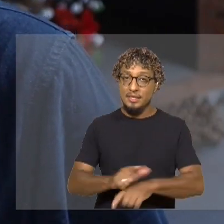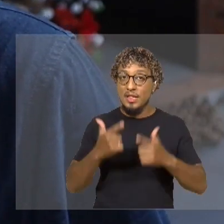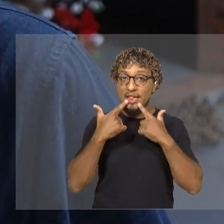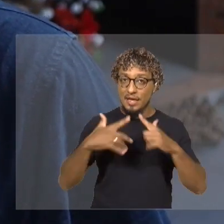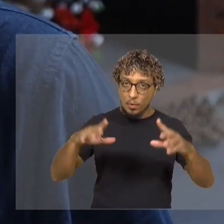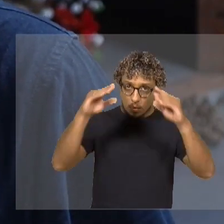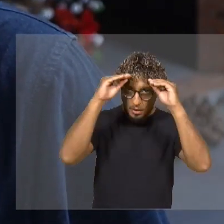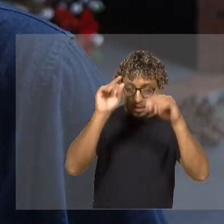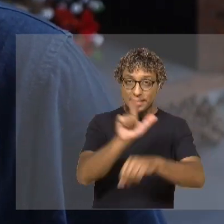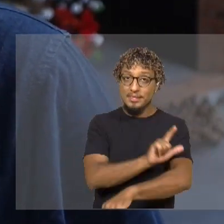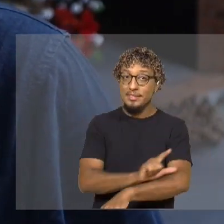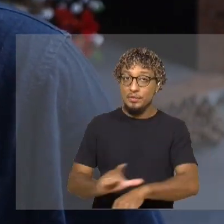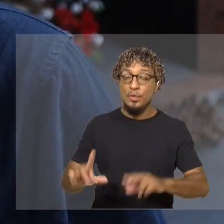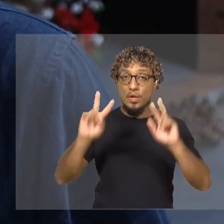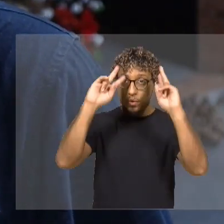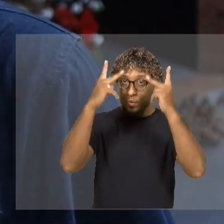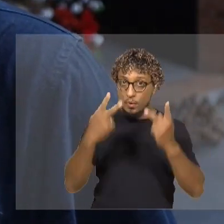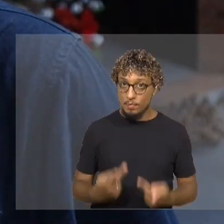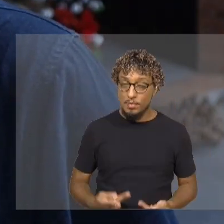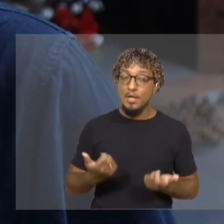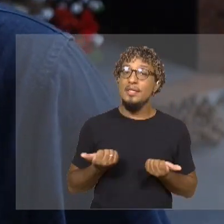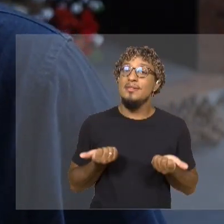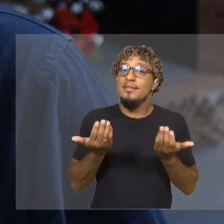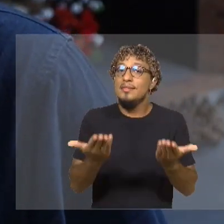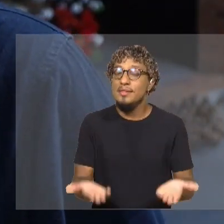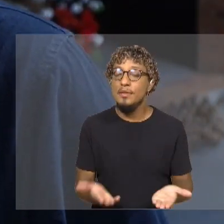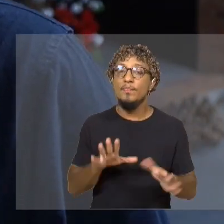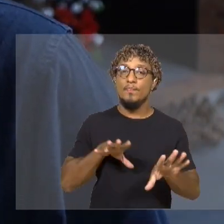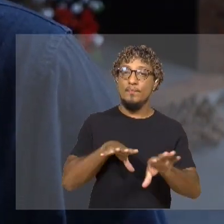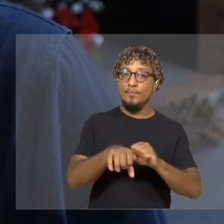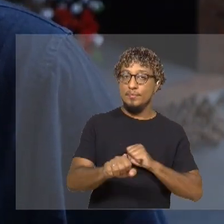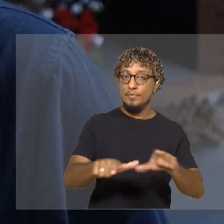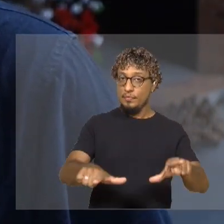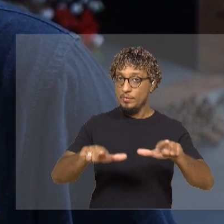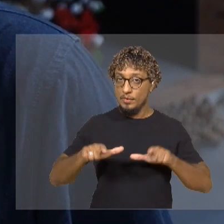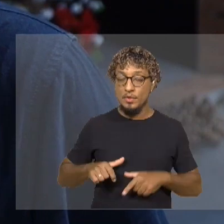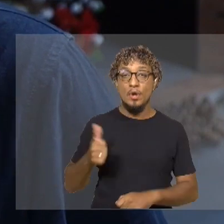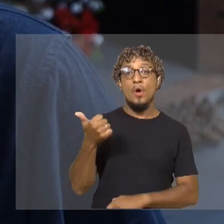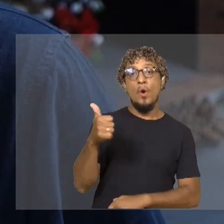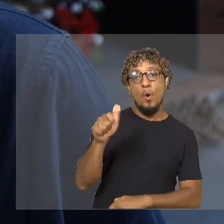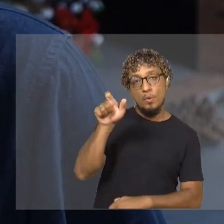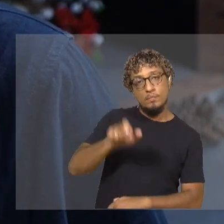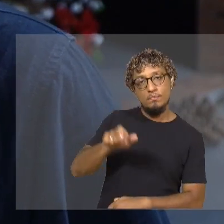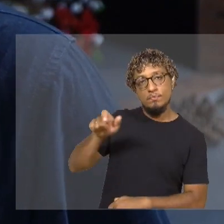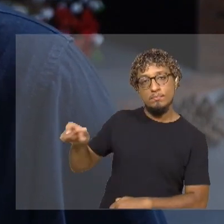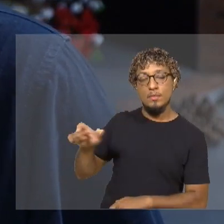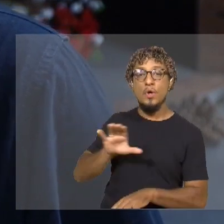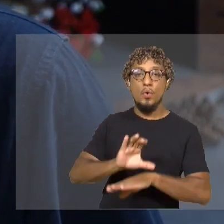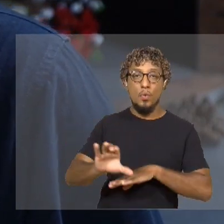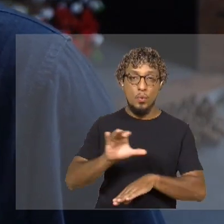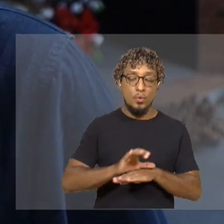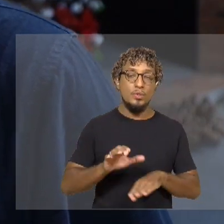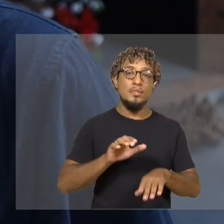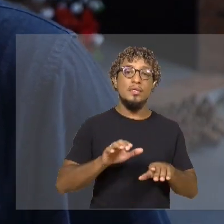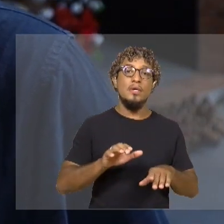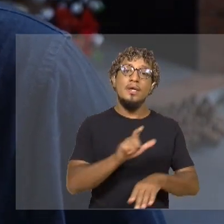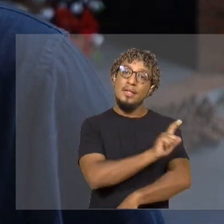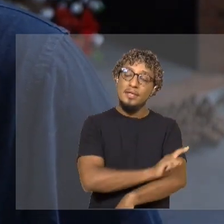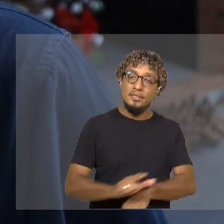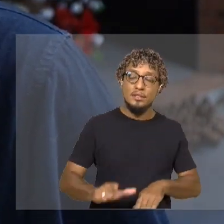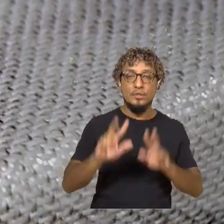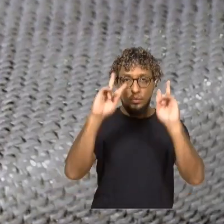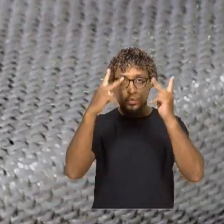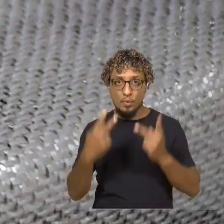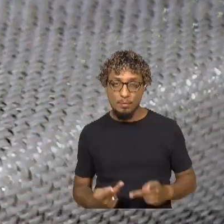e licenciatura humanas. Então nós estamos entregando hoje a diplomação de 11 cursistas da licenciatura humana e licenciatura